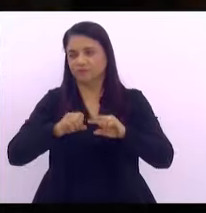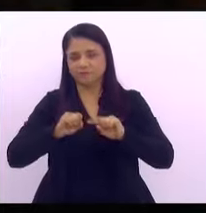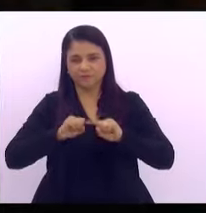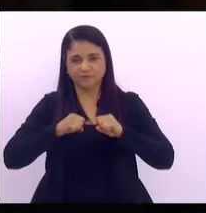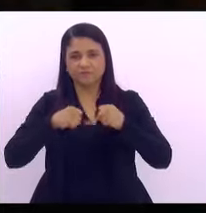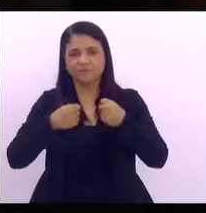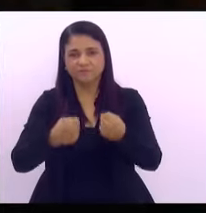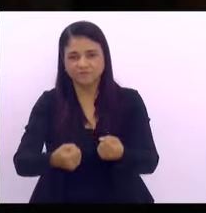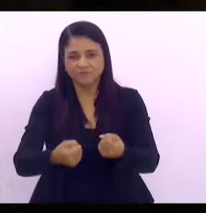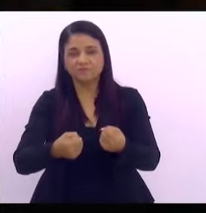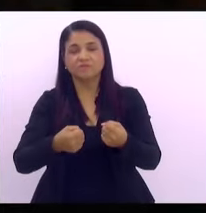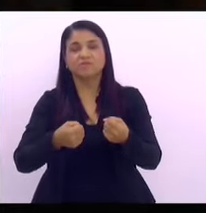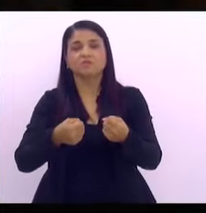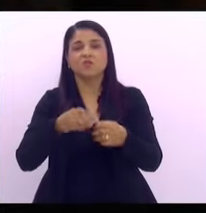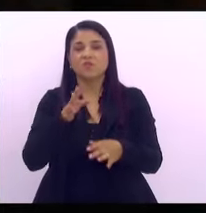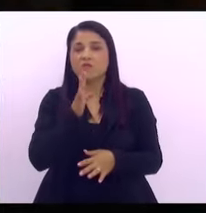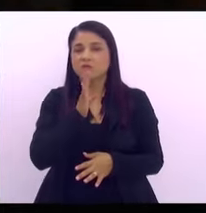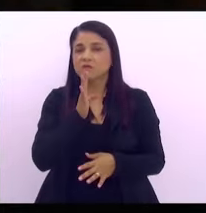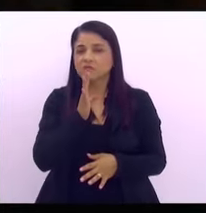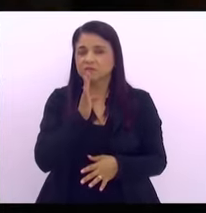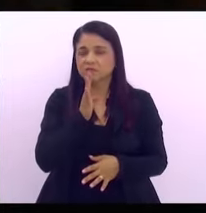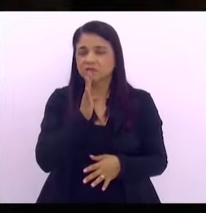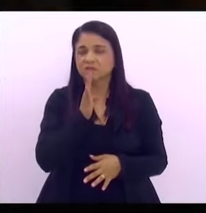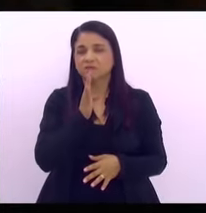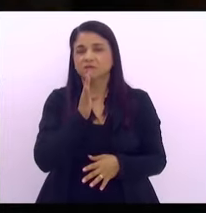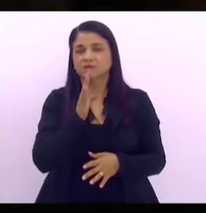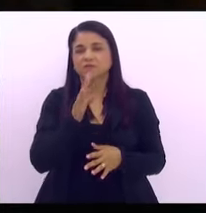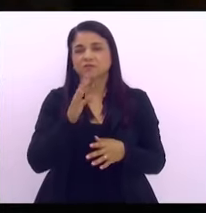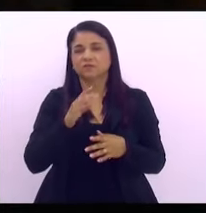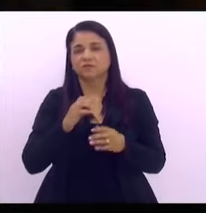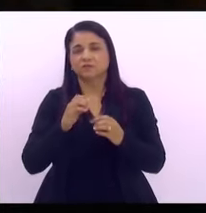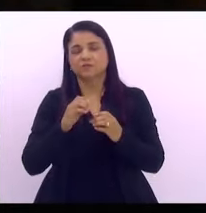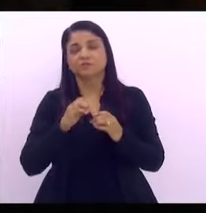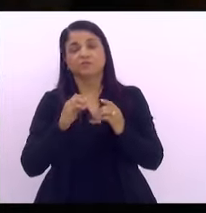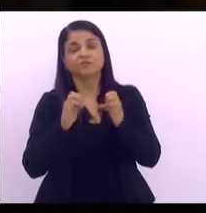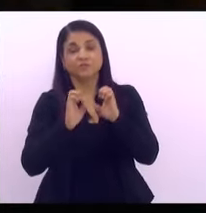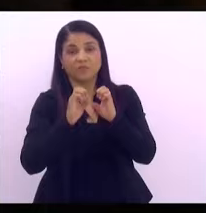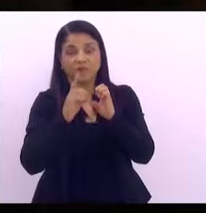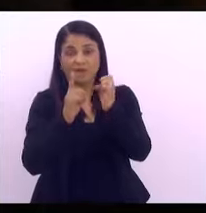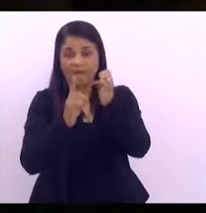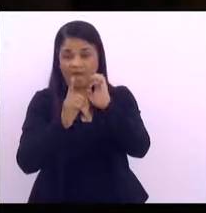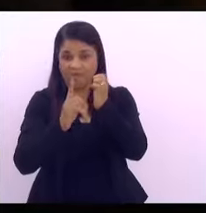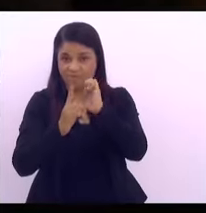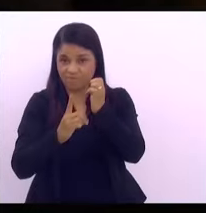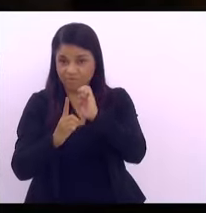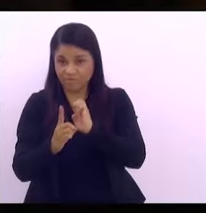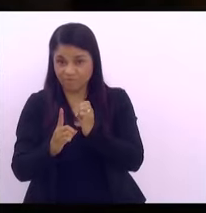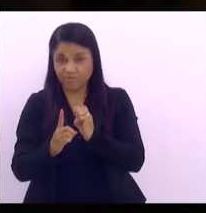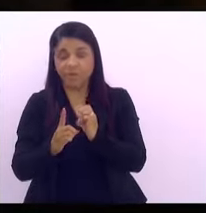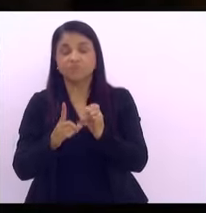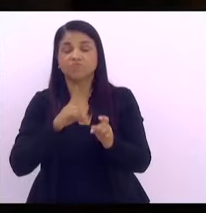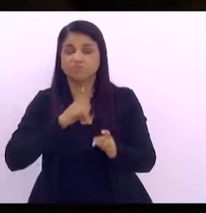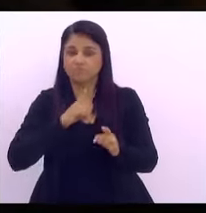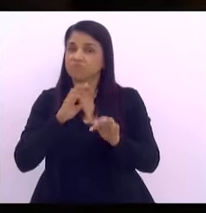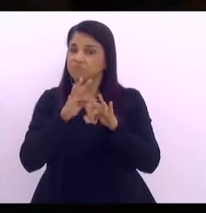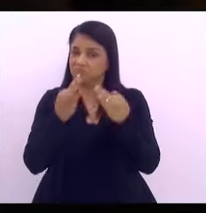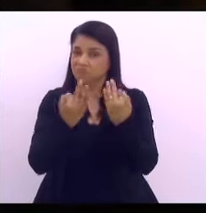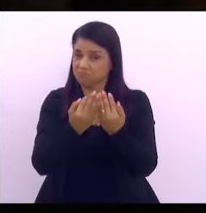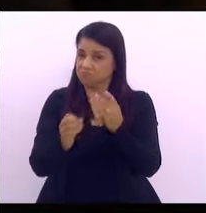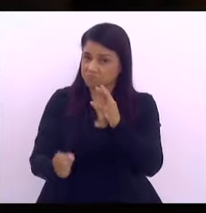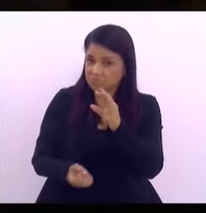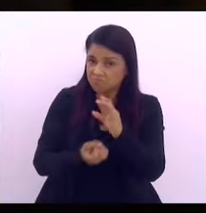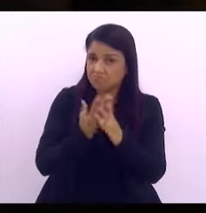pelo reconhecimento da nossa afetividade como força propulsora capaz de gerar uma família. E